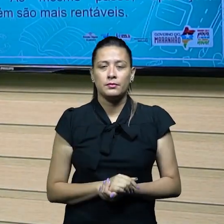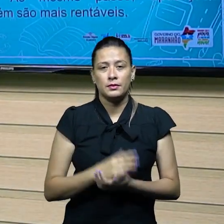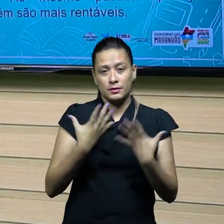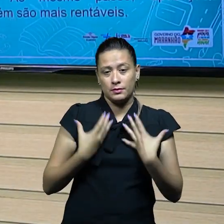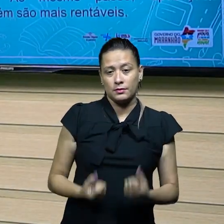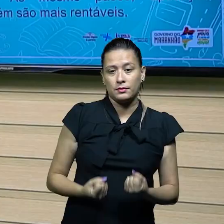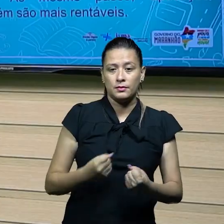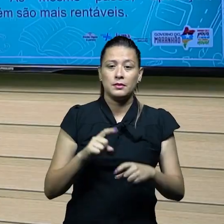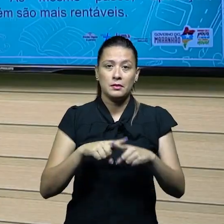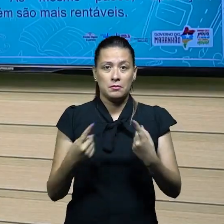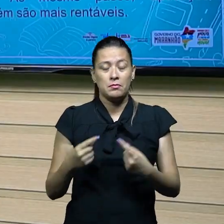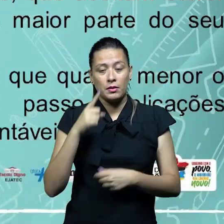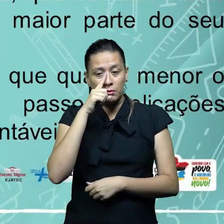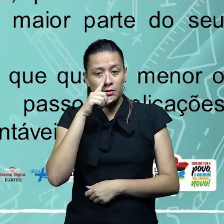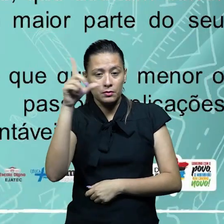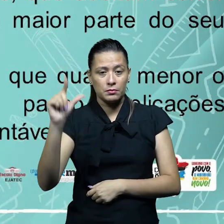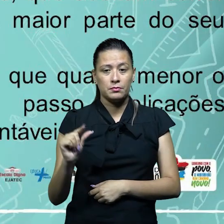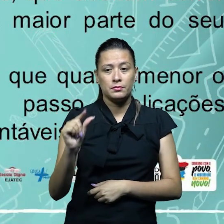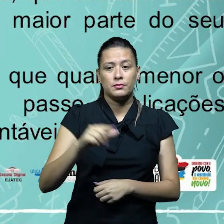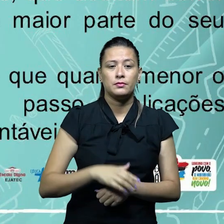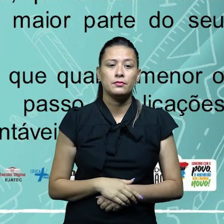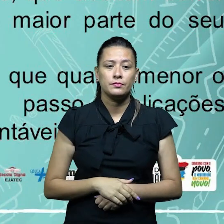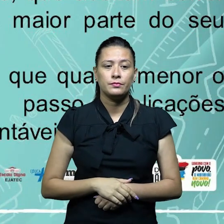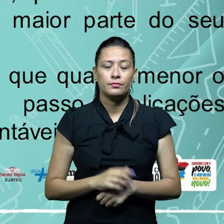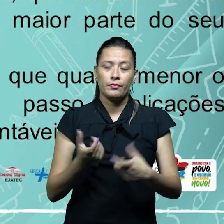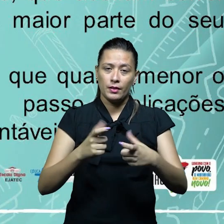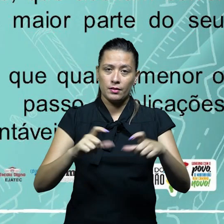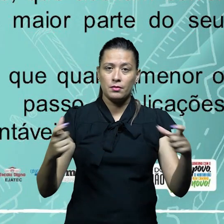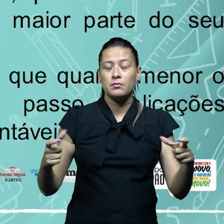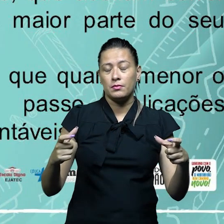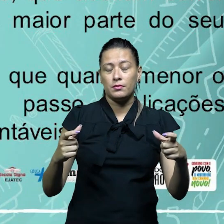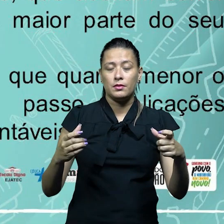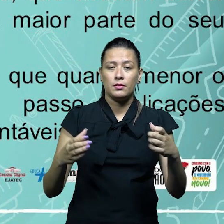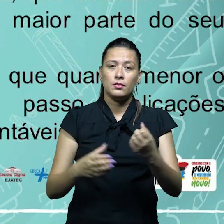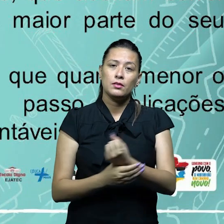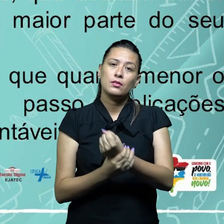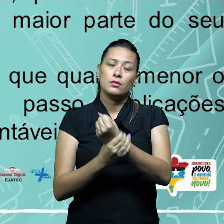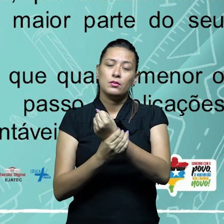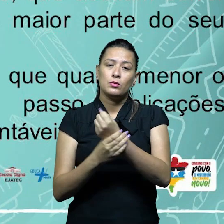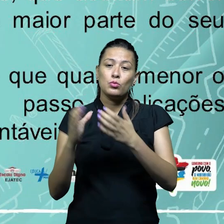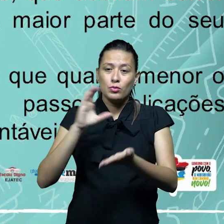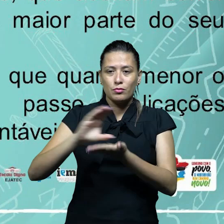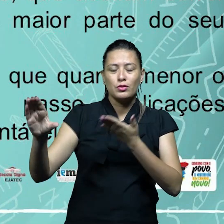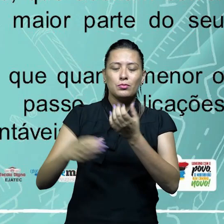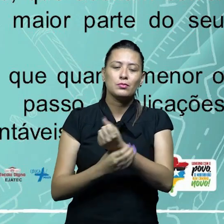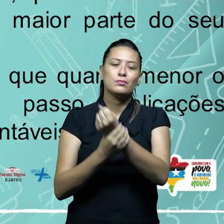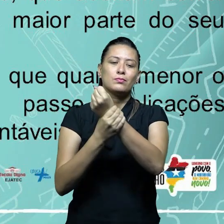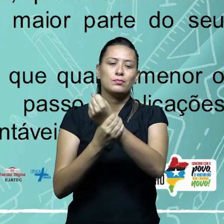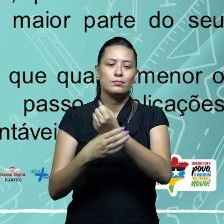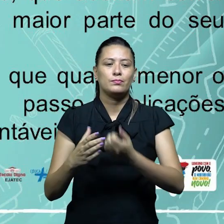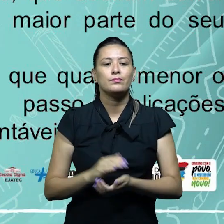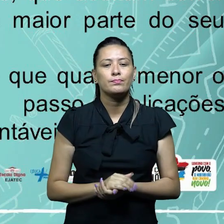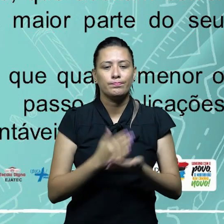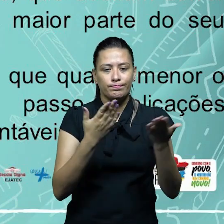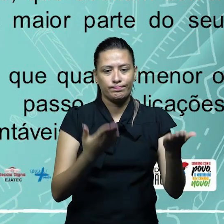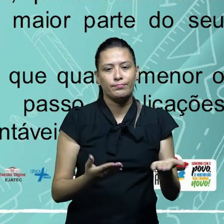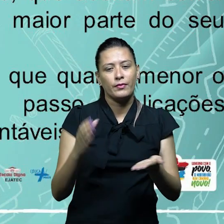os investidores moderados, tá? Há uma regra no mercado de investimentos de que quanto menor o risco,